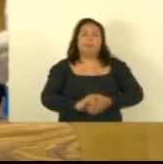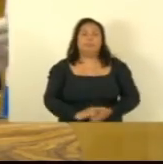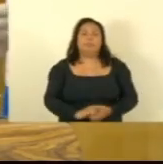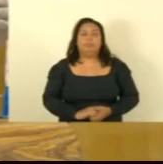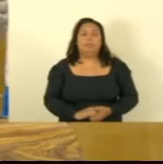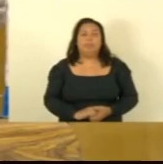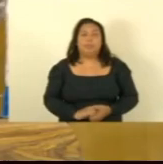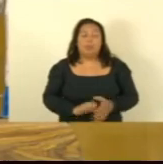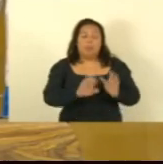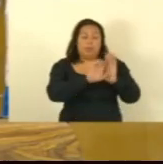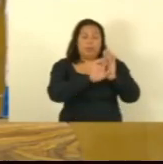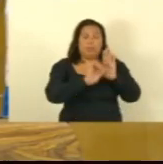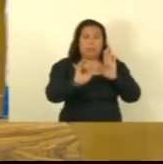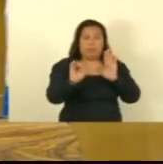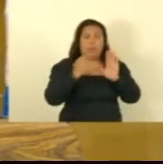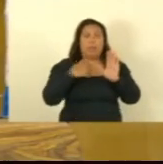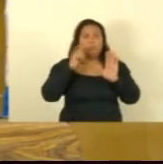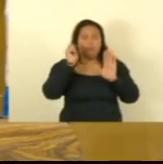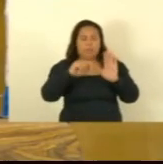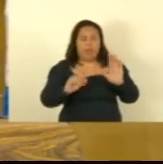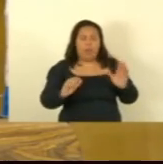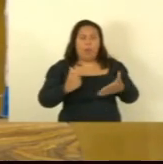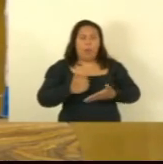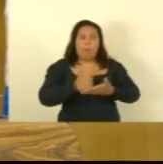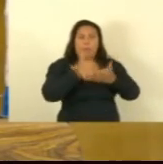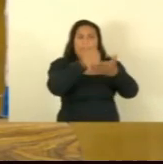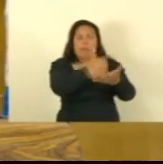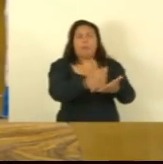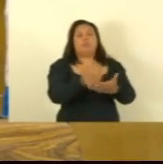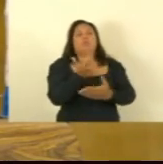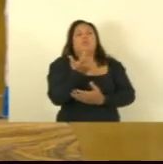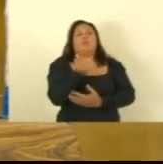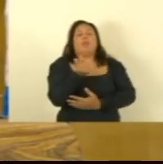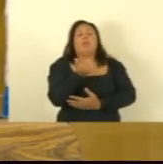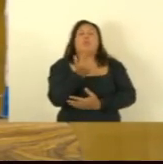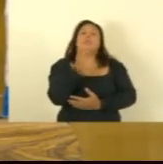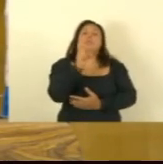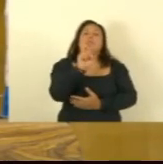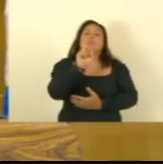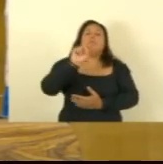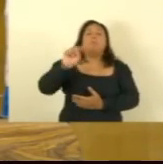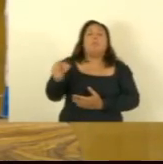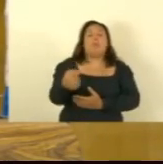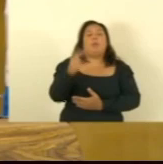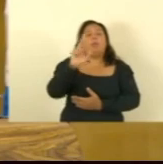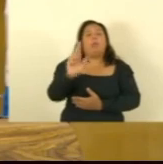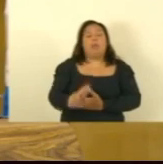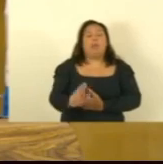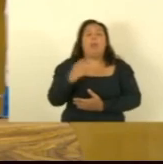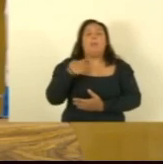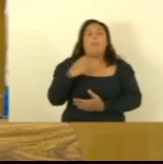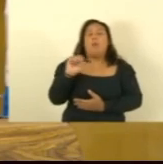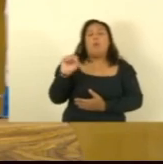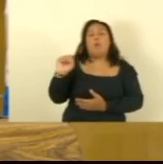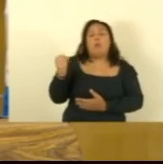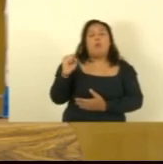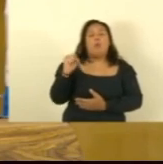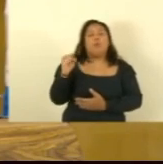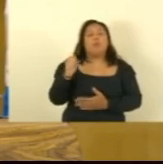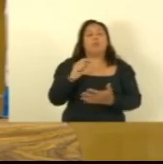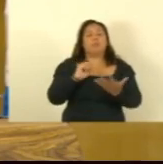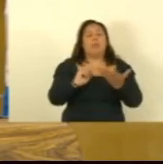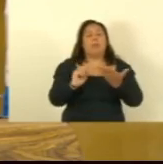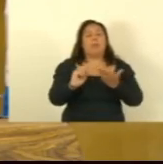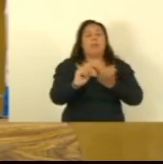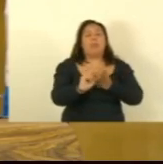O edital prevê o prêmio no valor de R$ 5.000 para 8 diferentes iniciativas